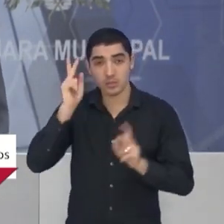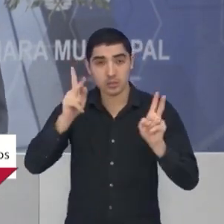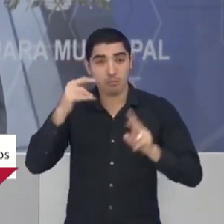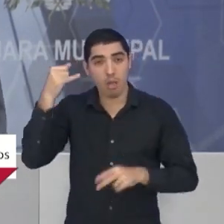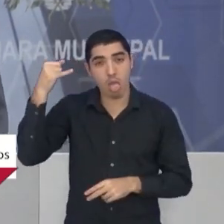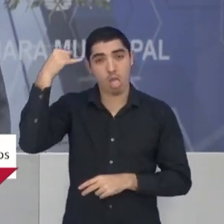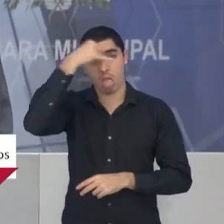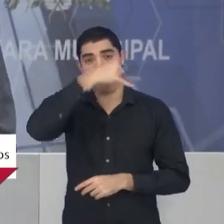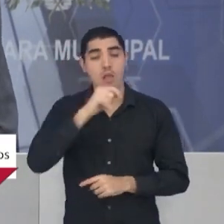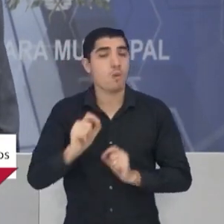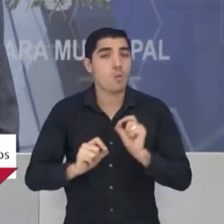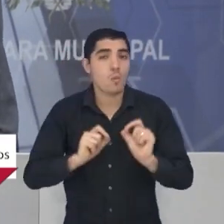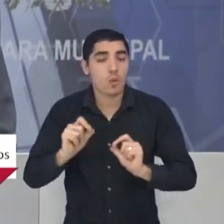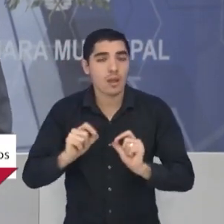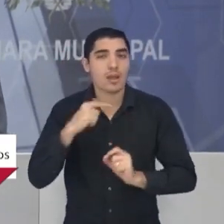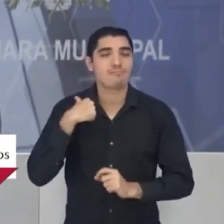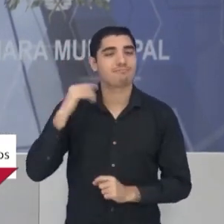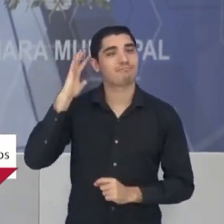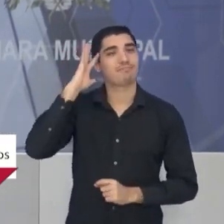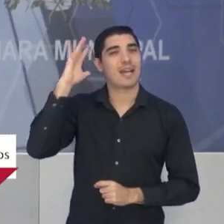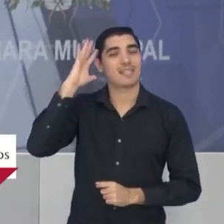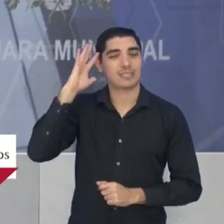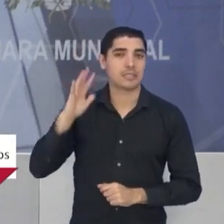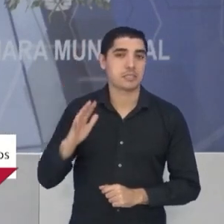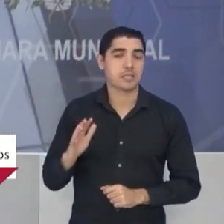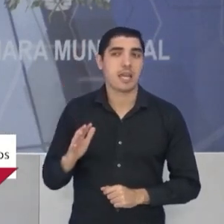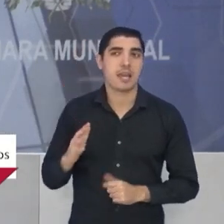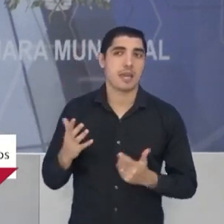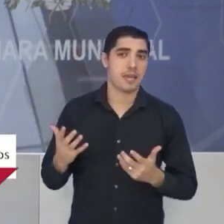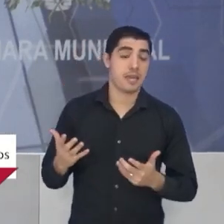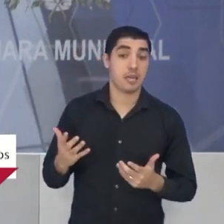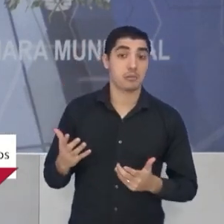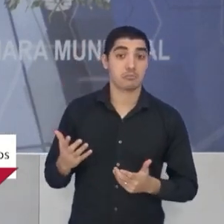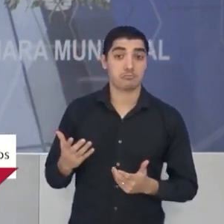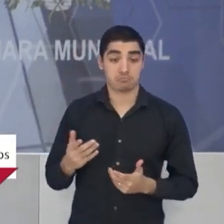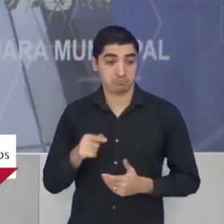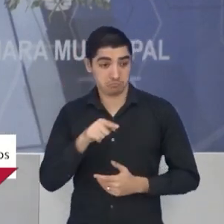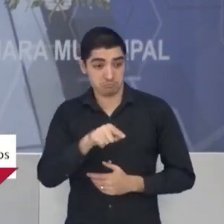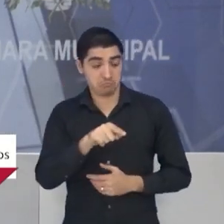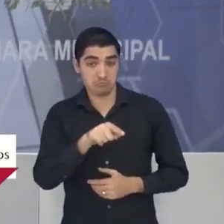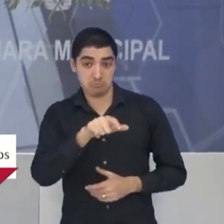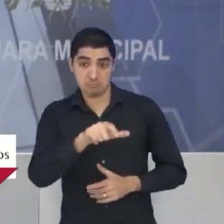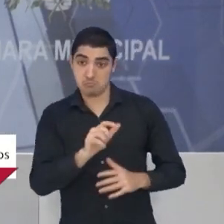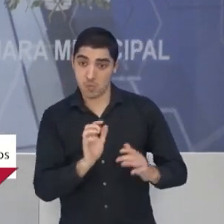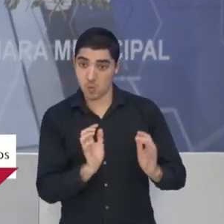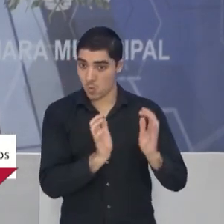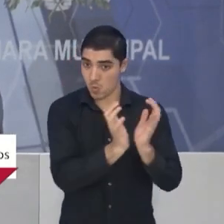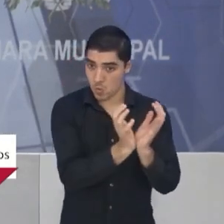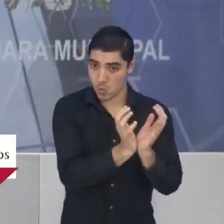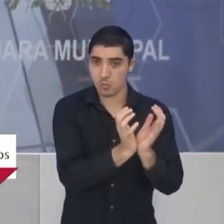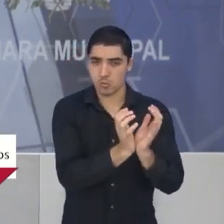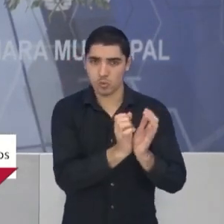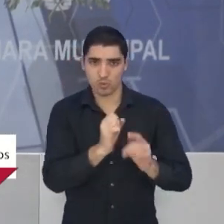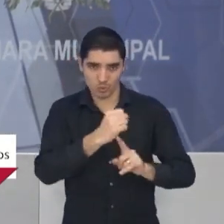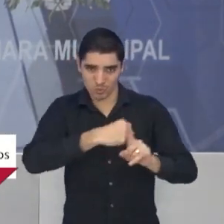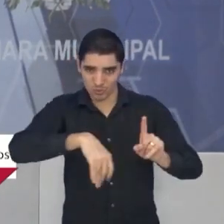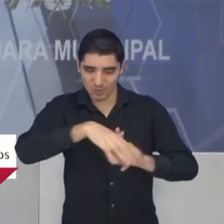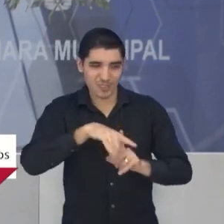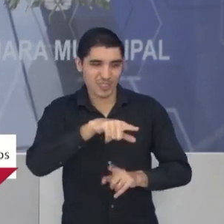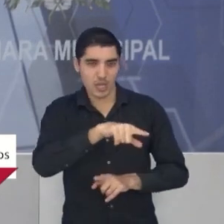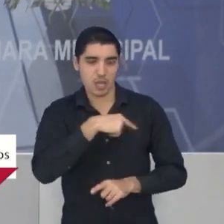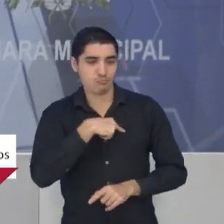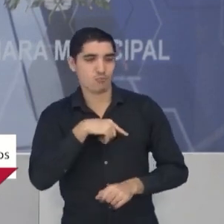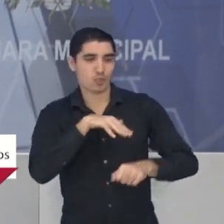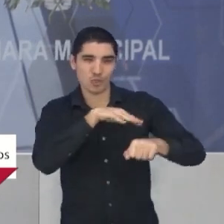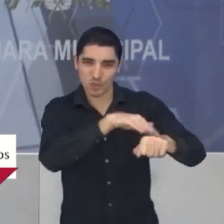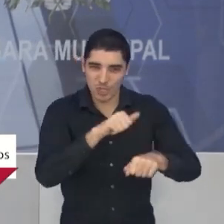poder imaginar que ao qualificar e contratar uma organização social você entrega a chave do